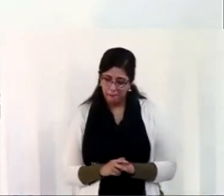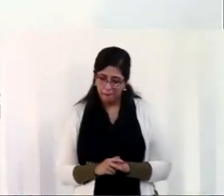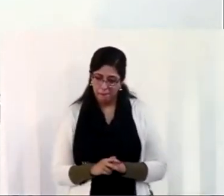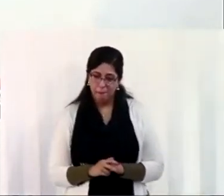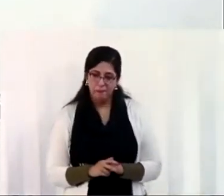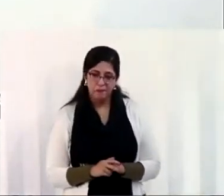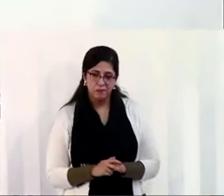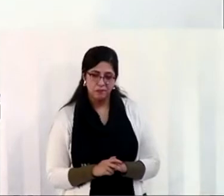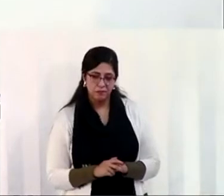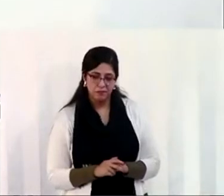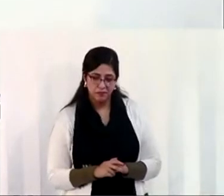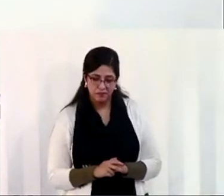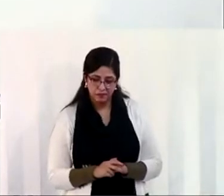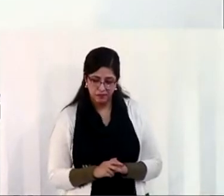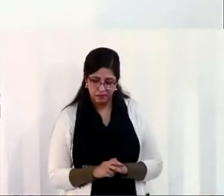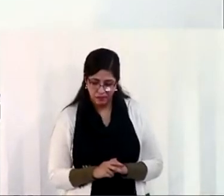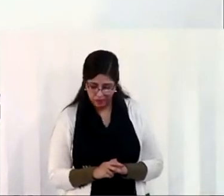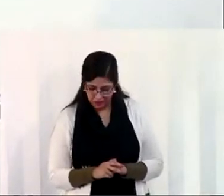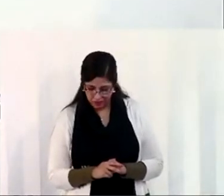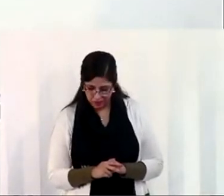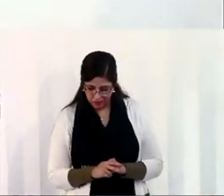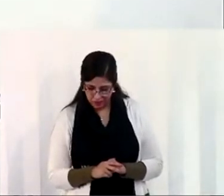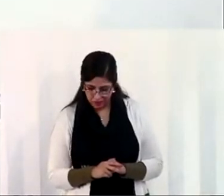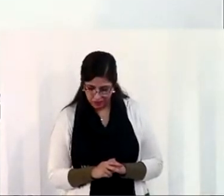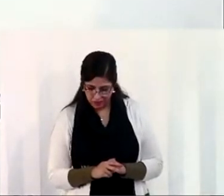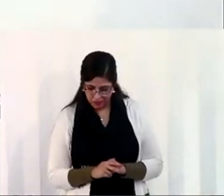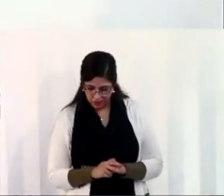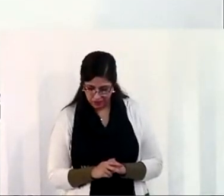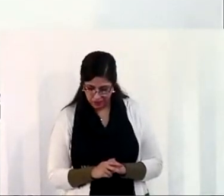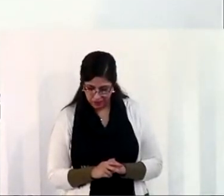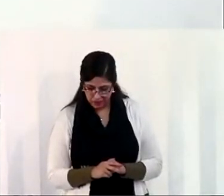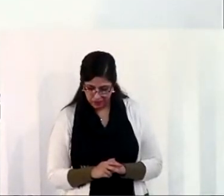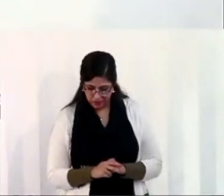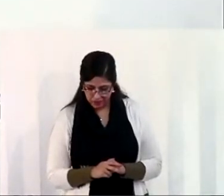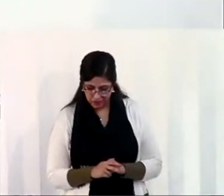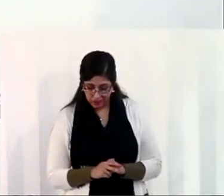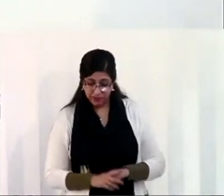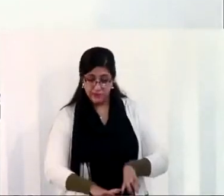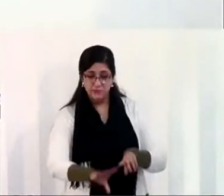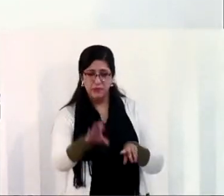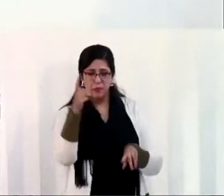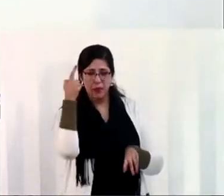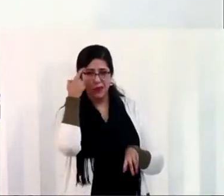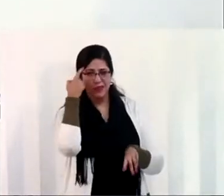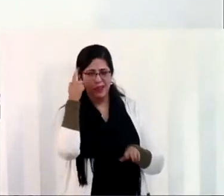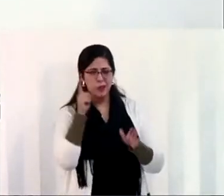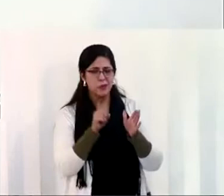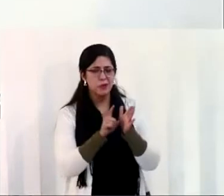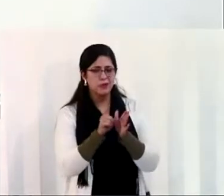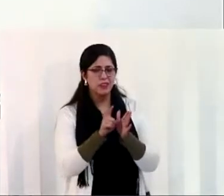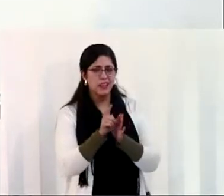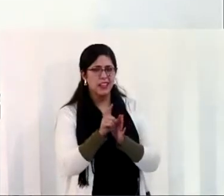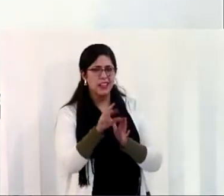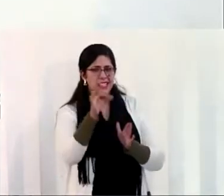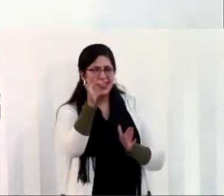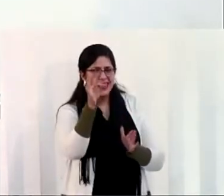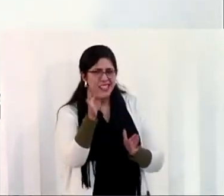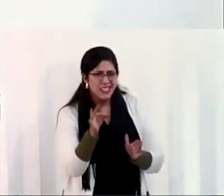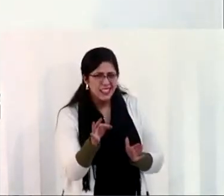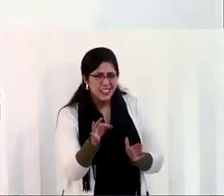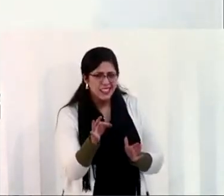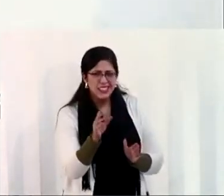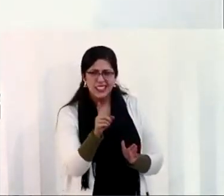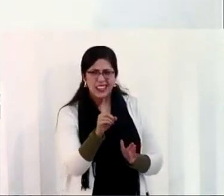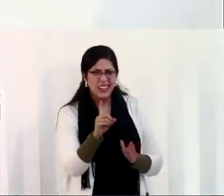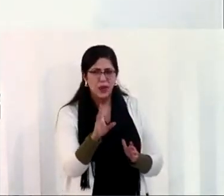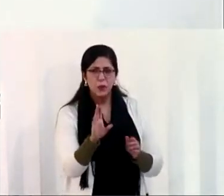Em quem vocês estão colocando a confiança de vocês? Tem certeza que vocês não precisam ainda de Deus? Então a